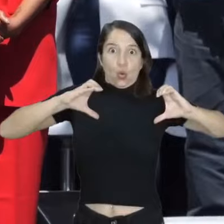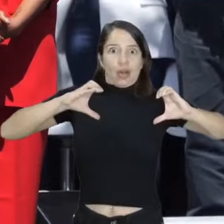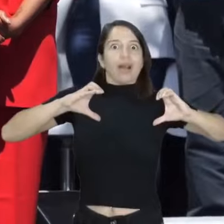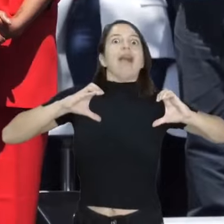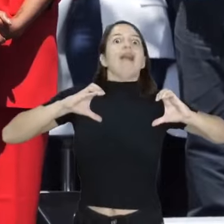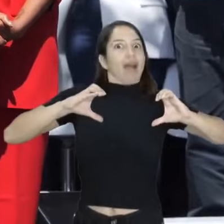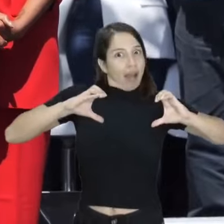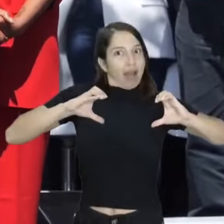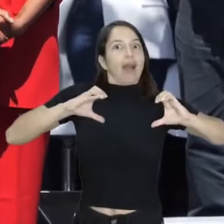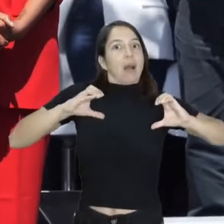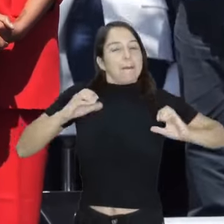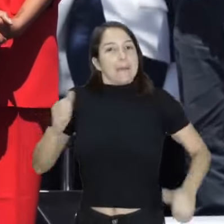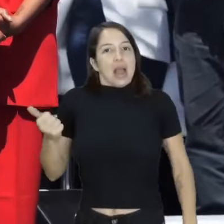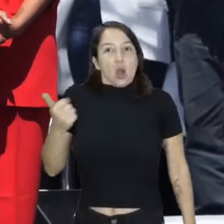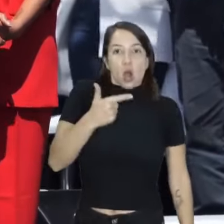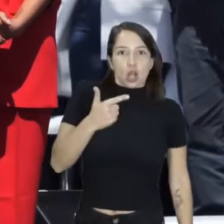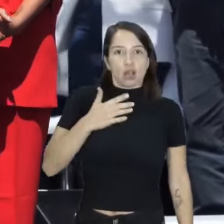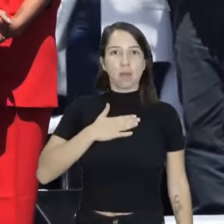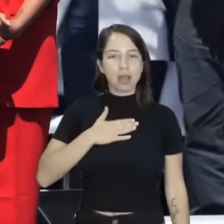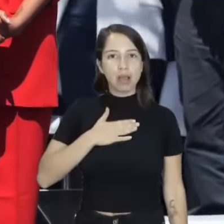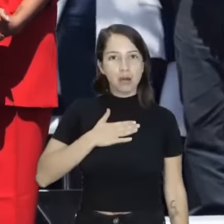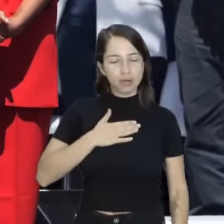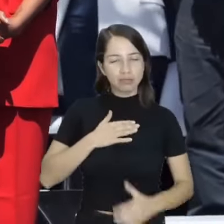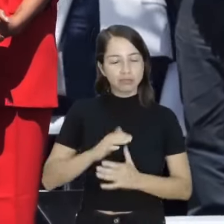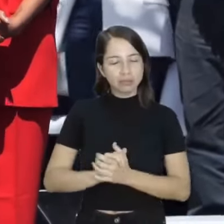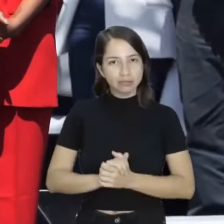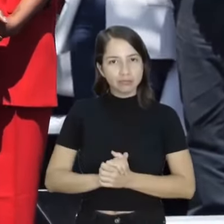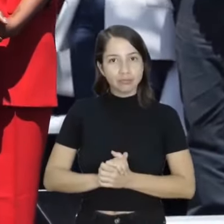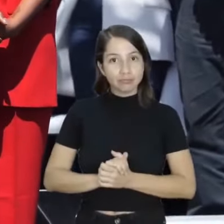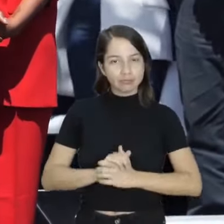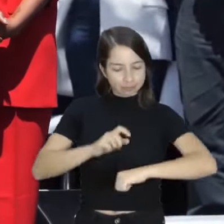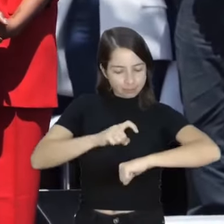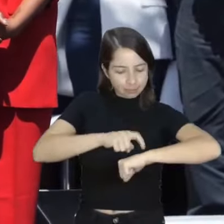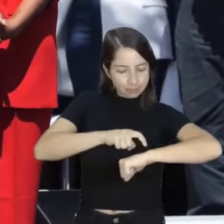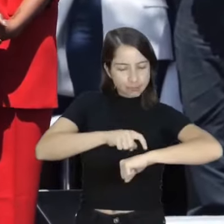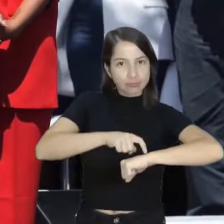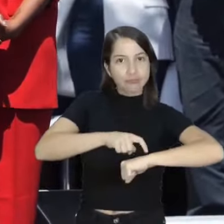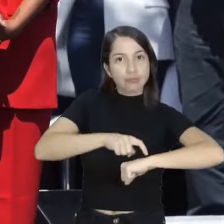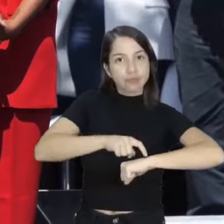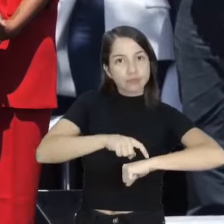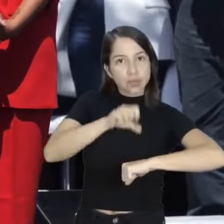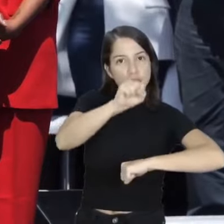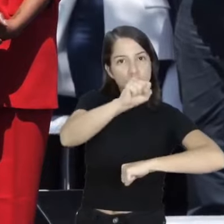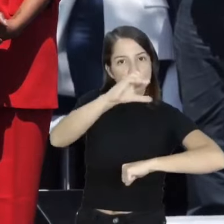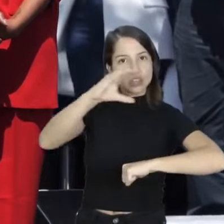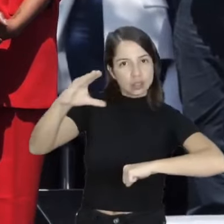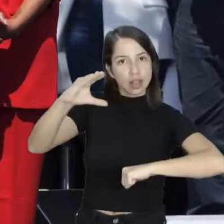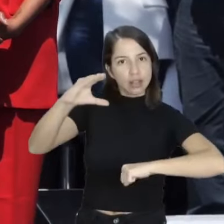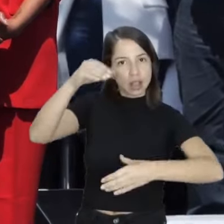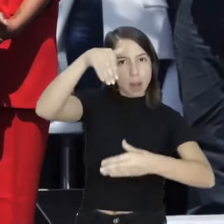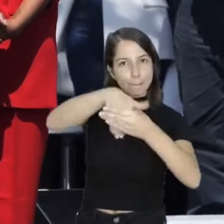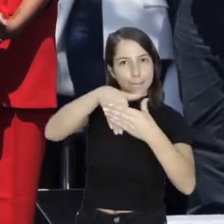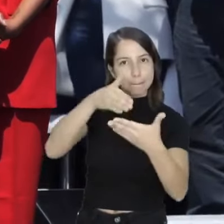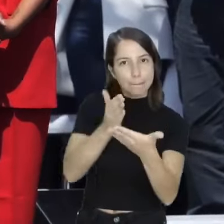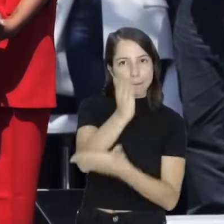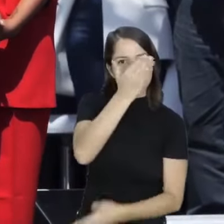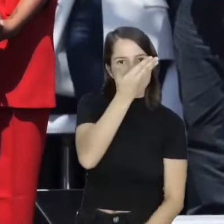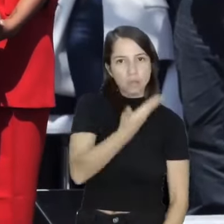Santa Catarina dar uma chance a alguém. Alguém que conhece a alma do